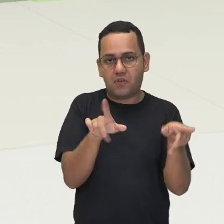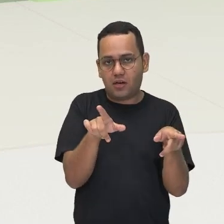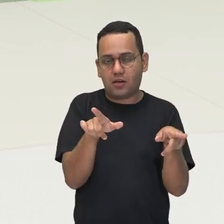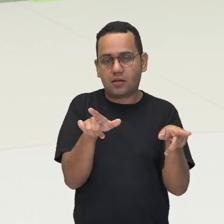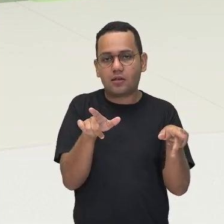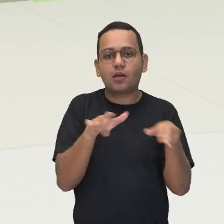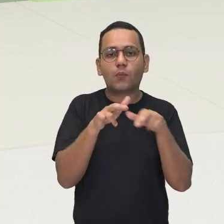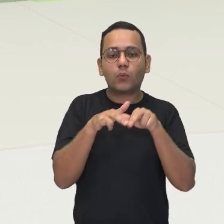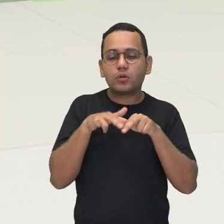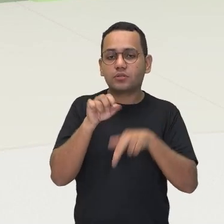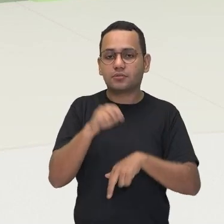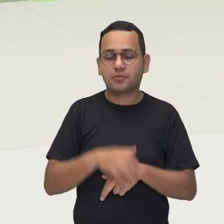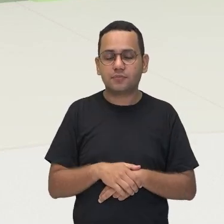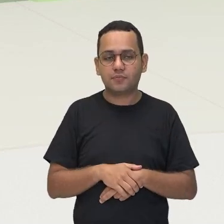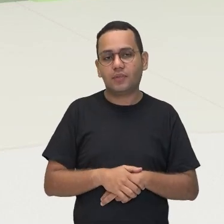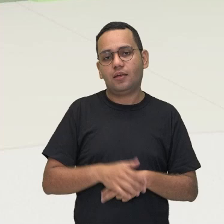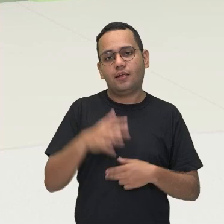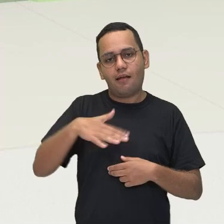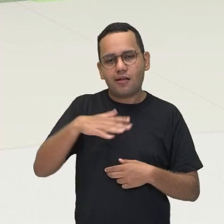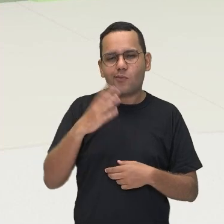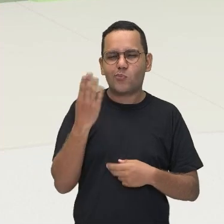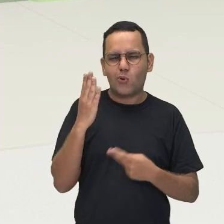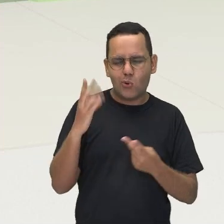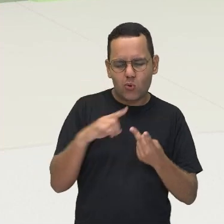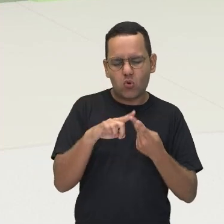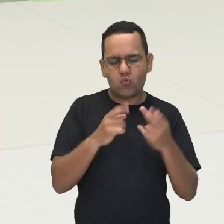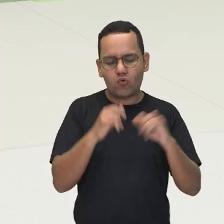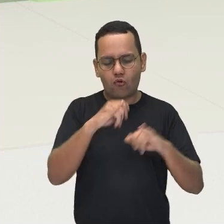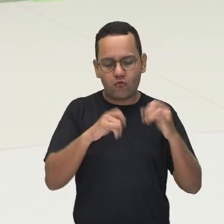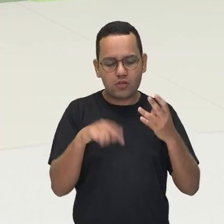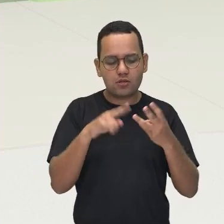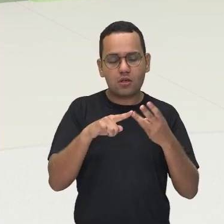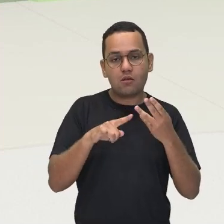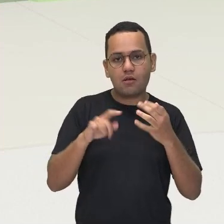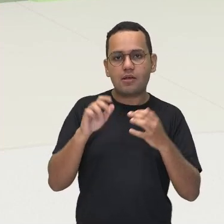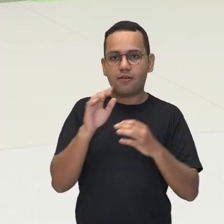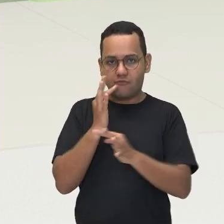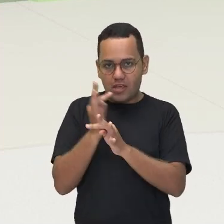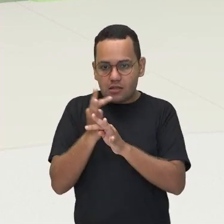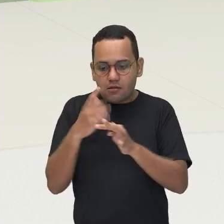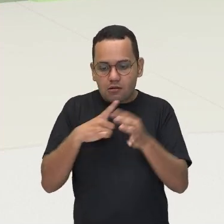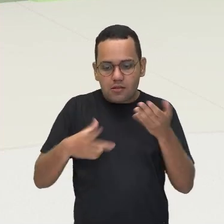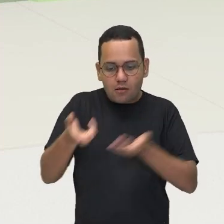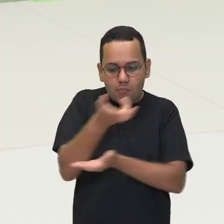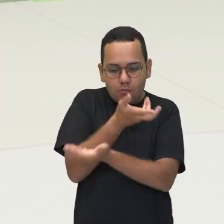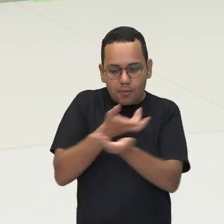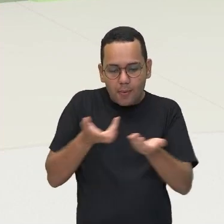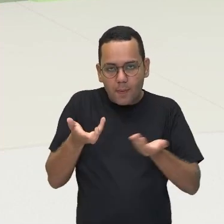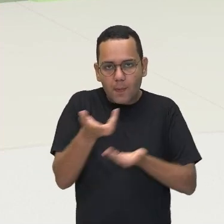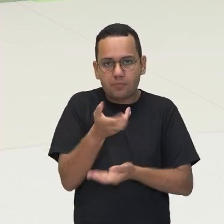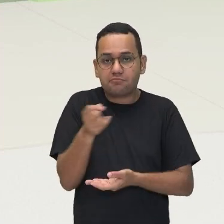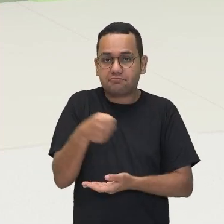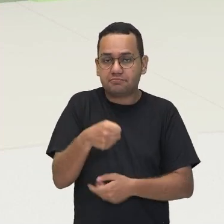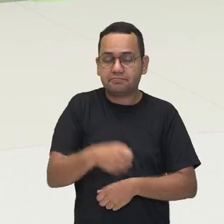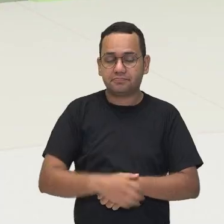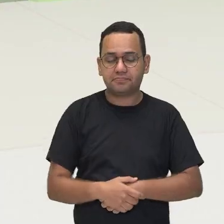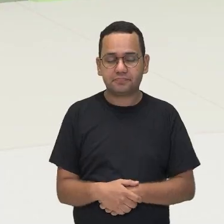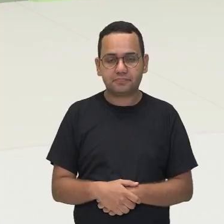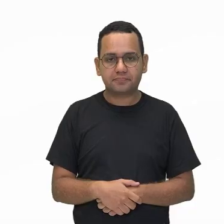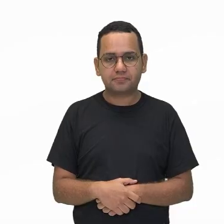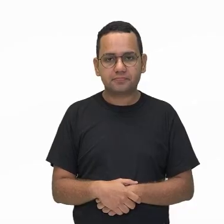e físicos que estão ali interagindo entre si. Vejam aí que o meio